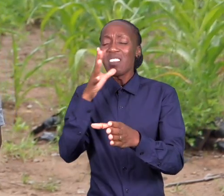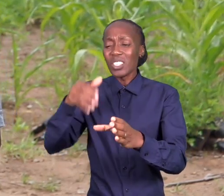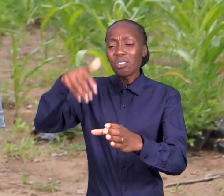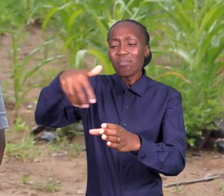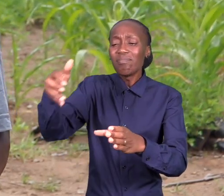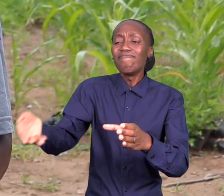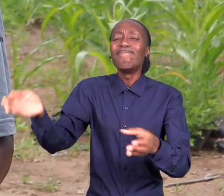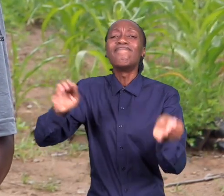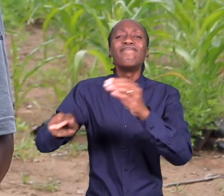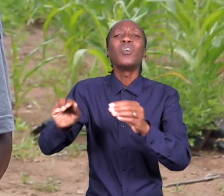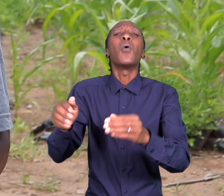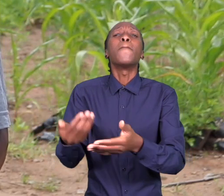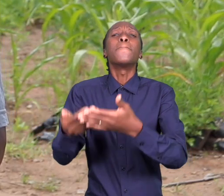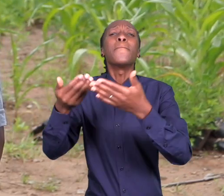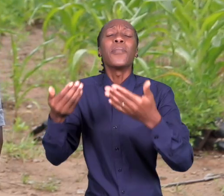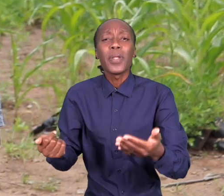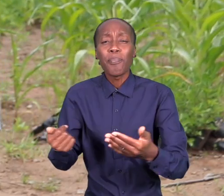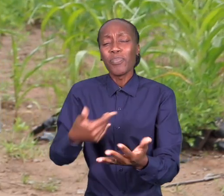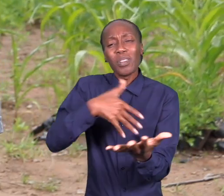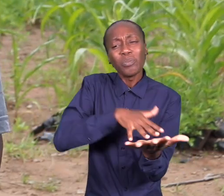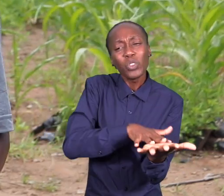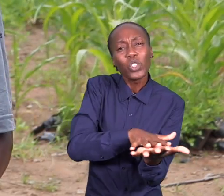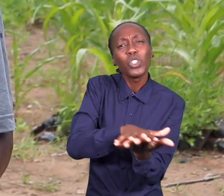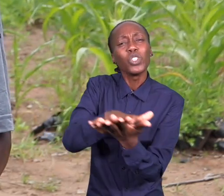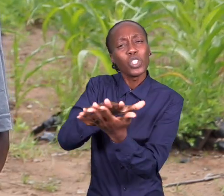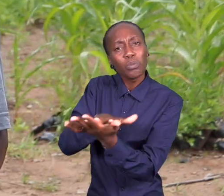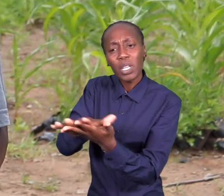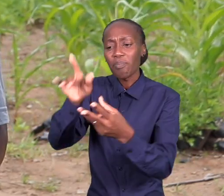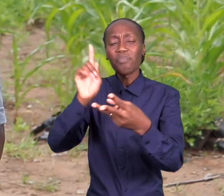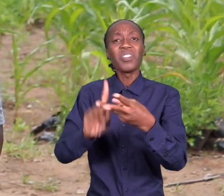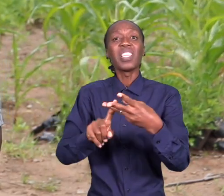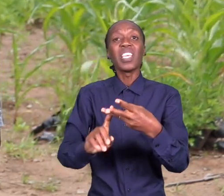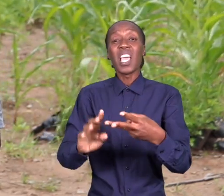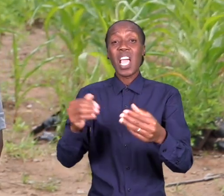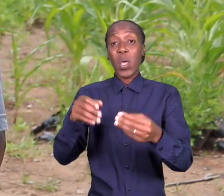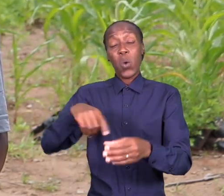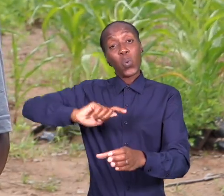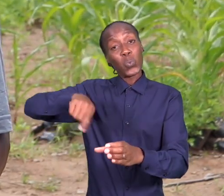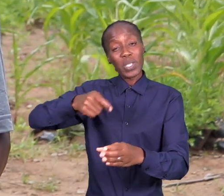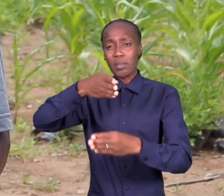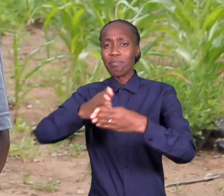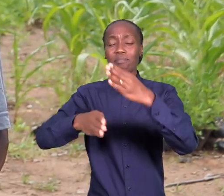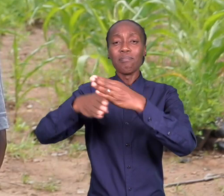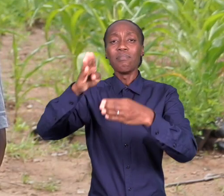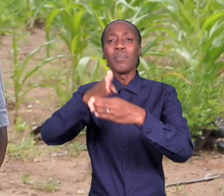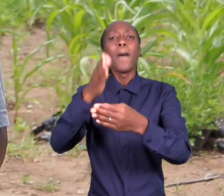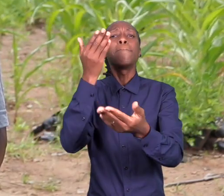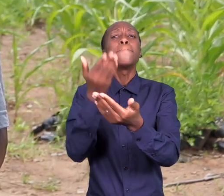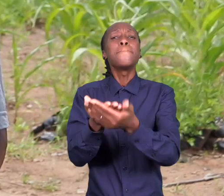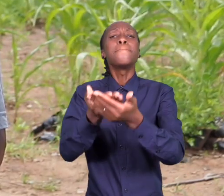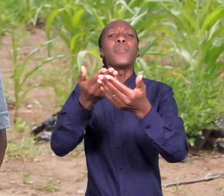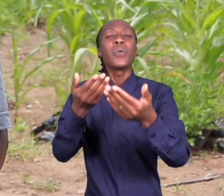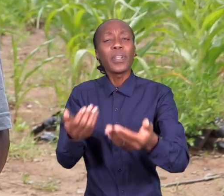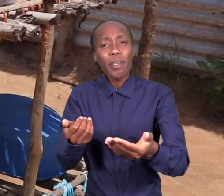pôr lixo, aquele lixo que nós usamos de casa, é para pôr lá. Essas copas também facilita que os pratos quartem